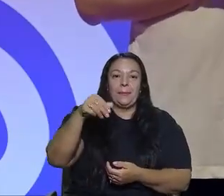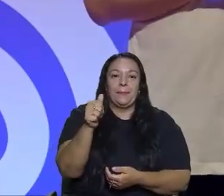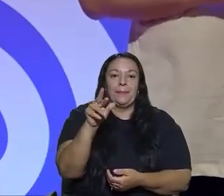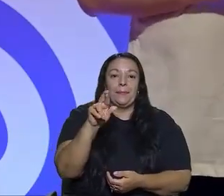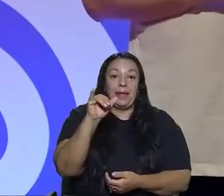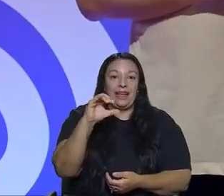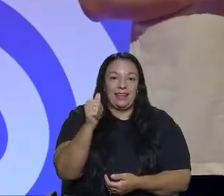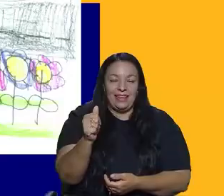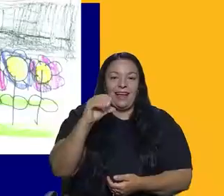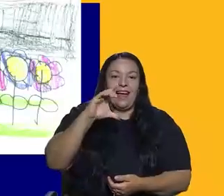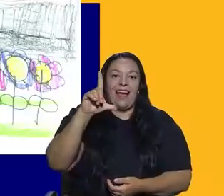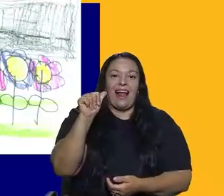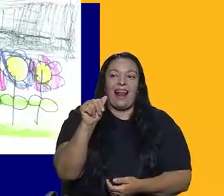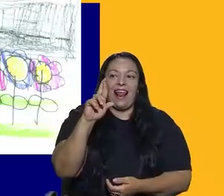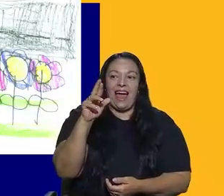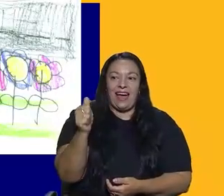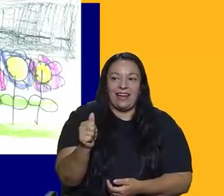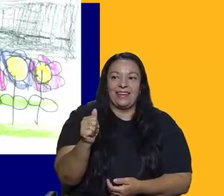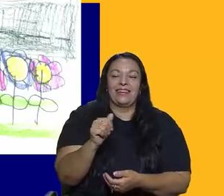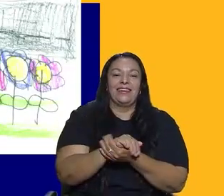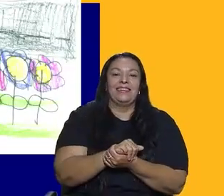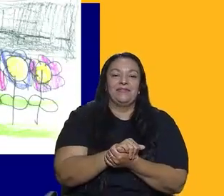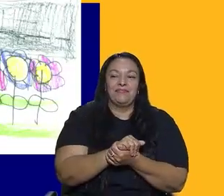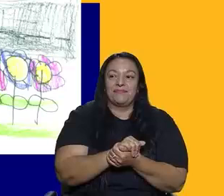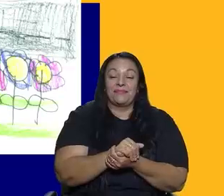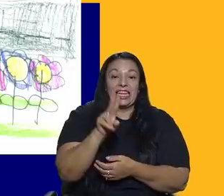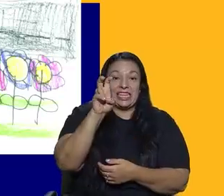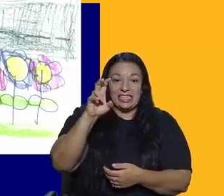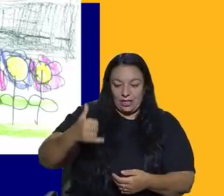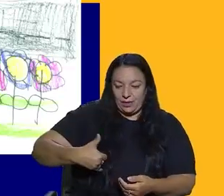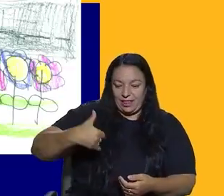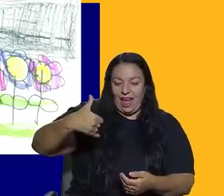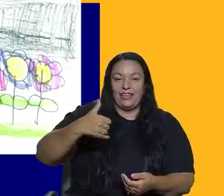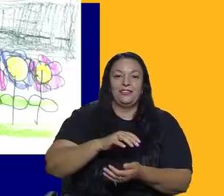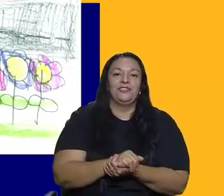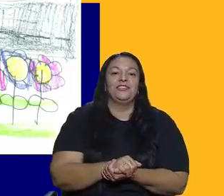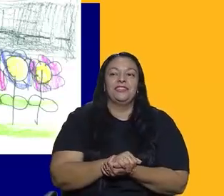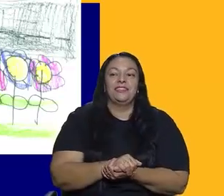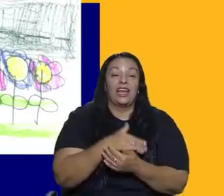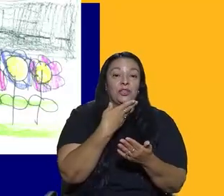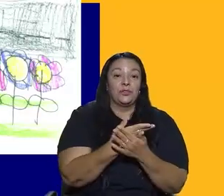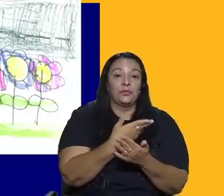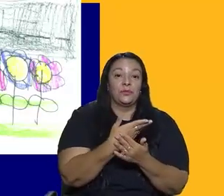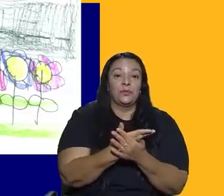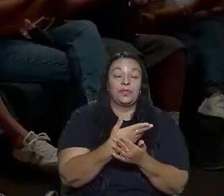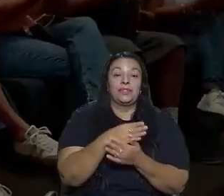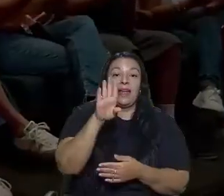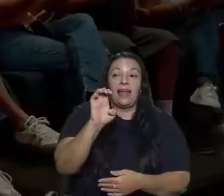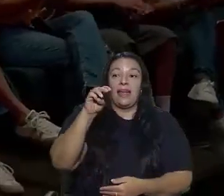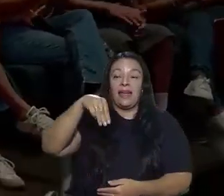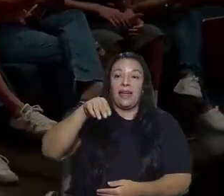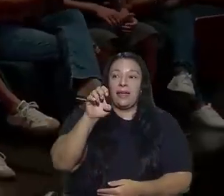Maria Clara Gonçalves Mateus. Ela tem 5 aninhos e estuda na EMEI